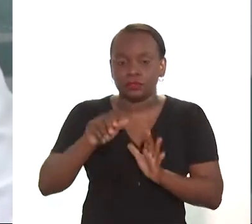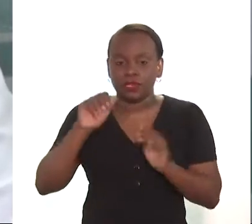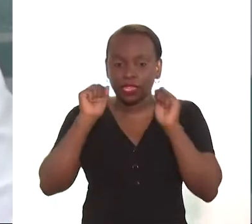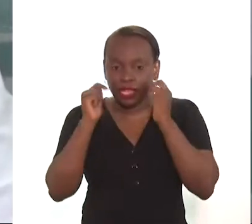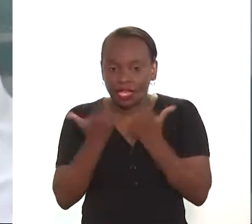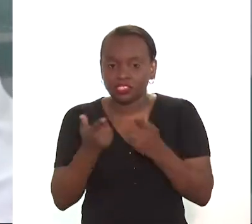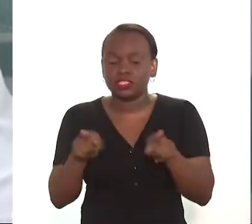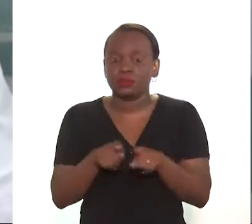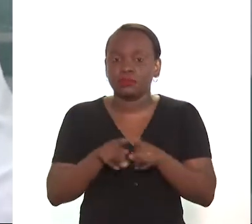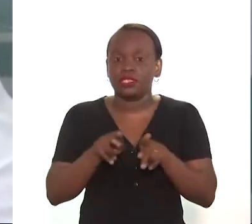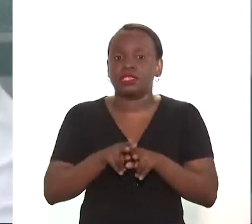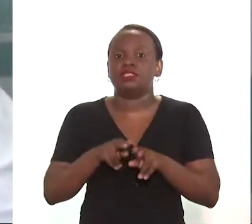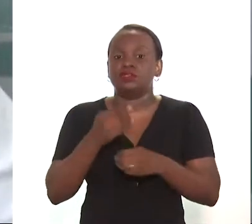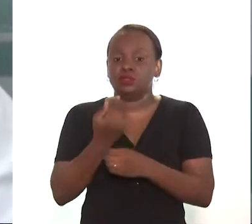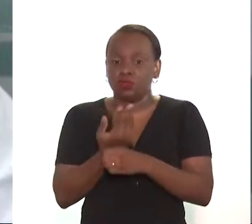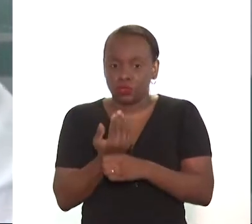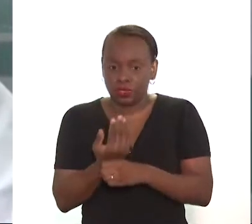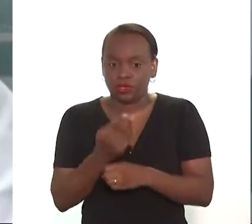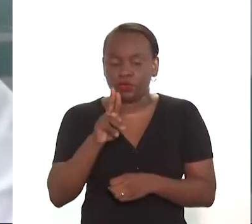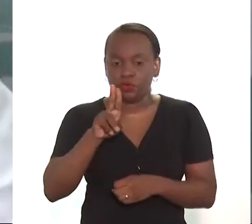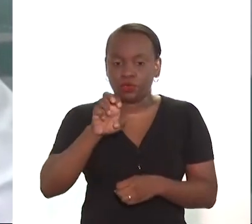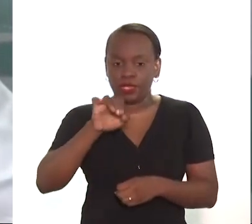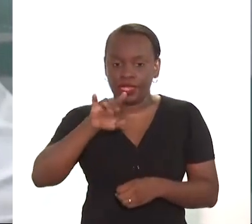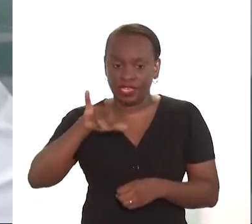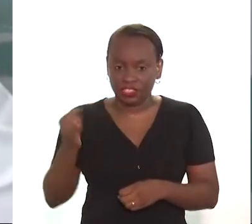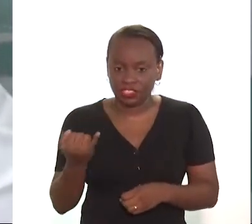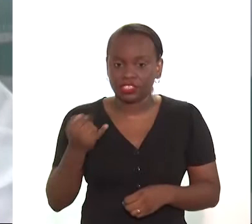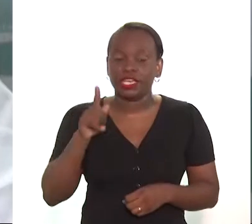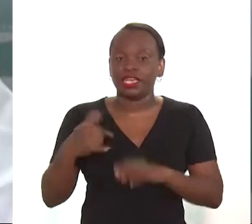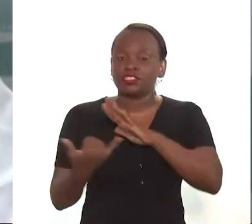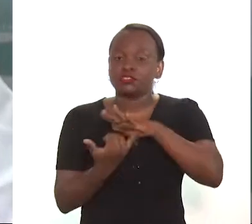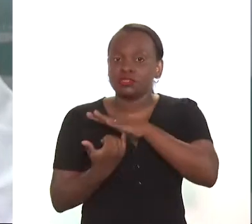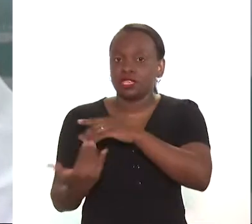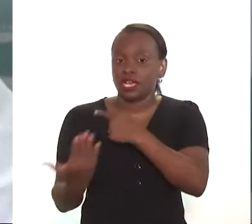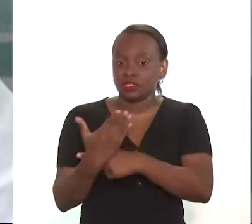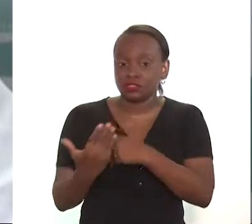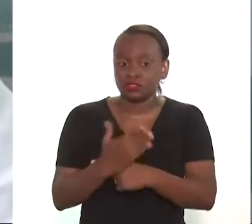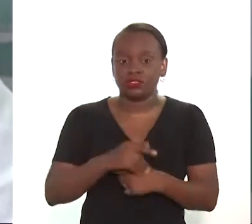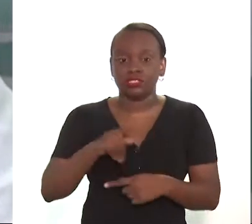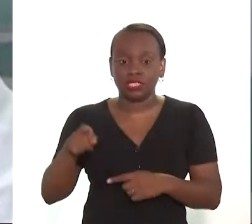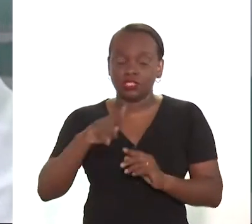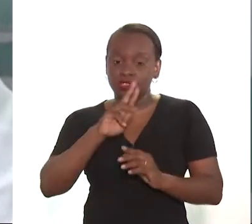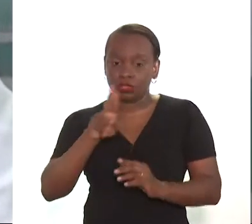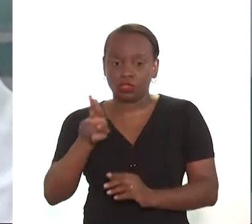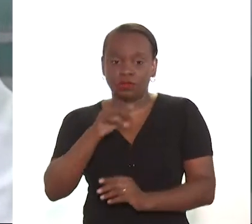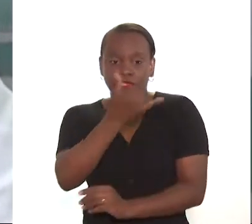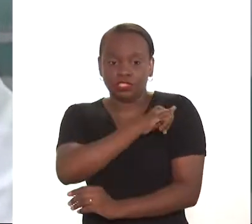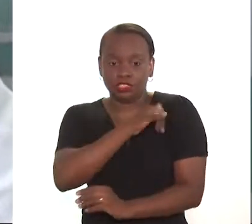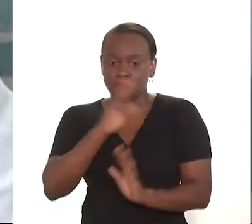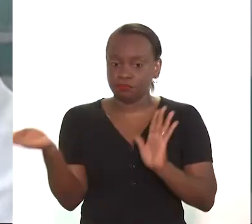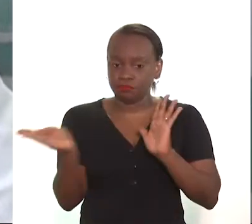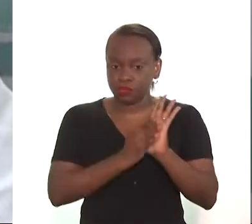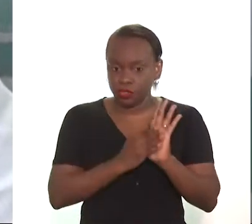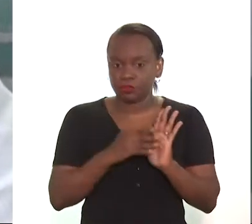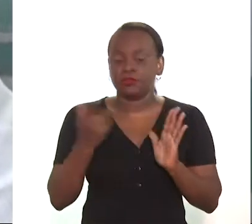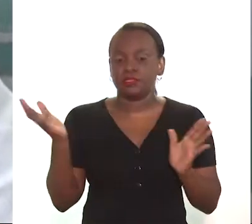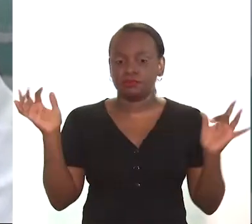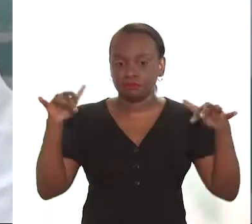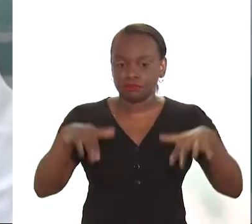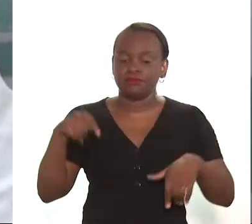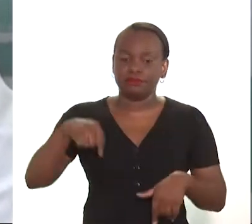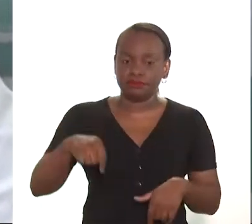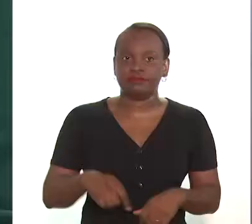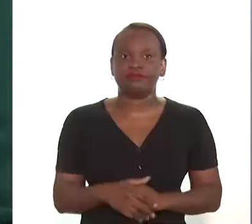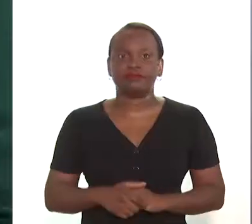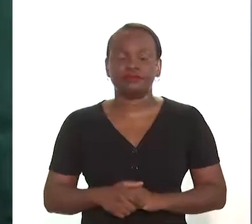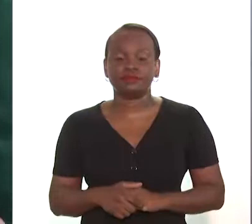e a UERJ. São essas as instituições que nos auxiliam nesse momento para a gente poder escrever o Rio de Janeiro a receber esse